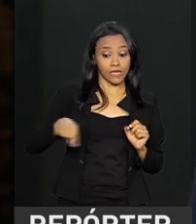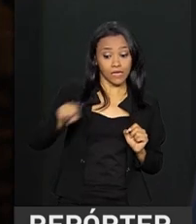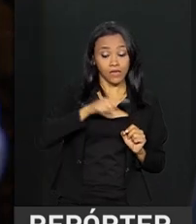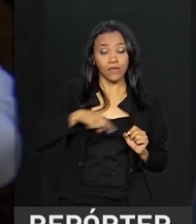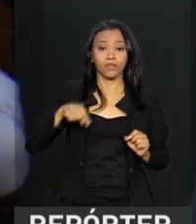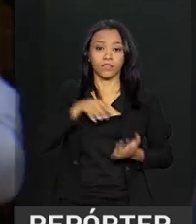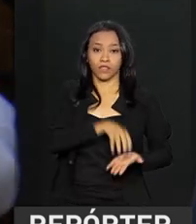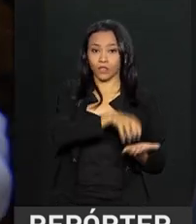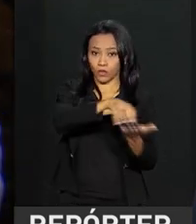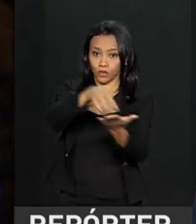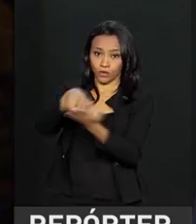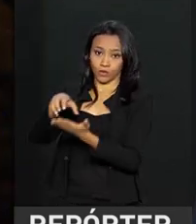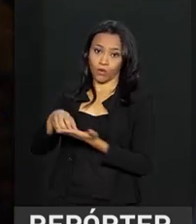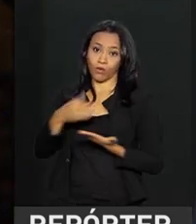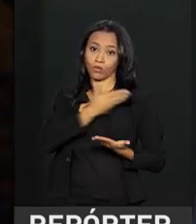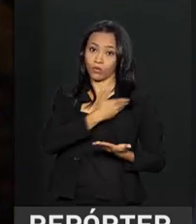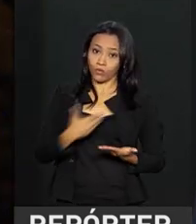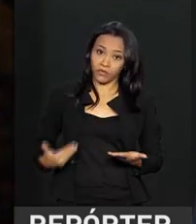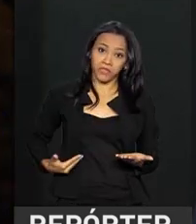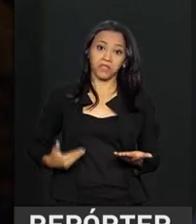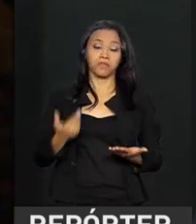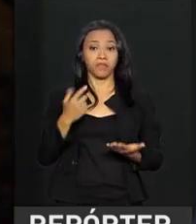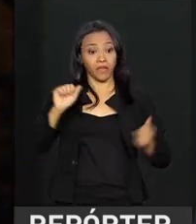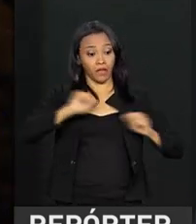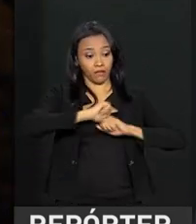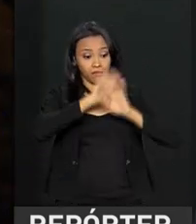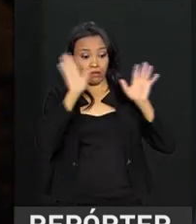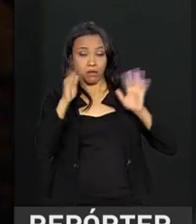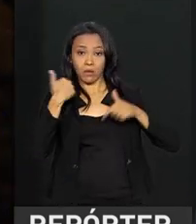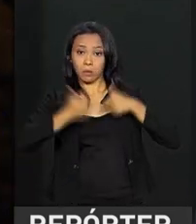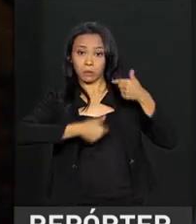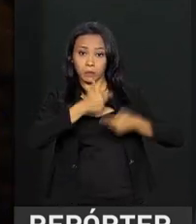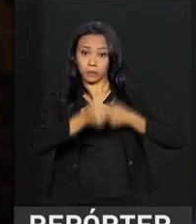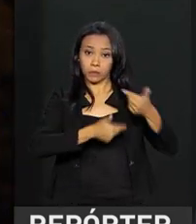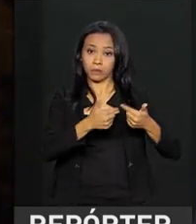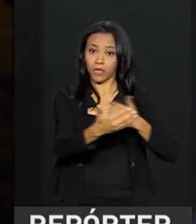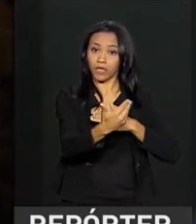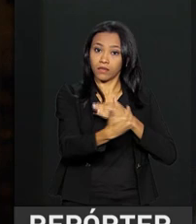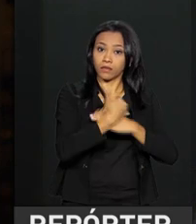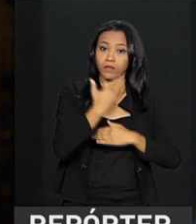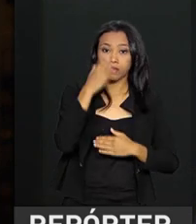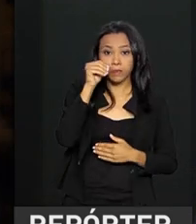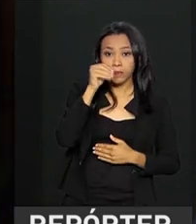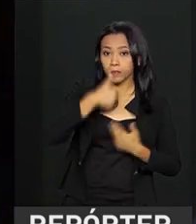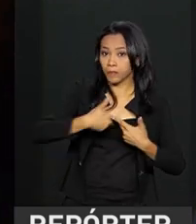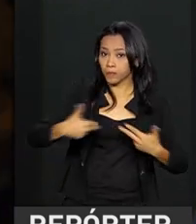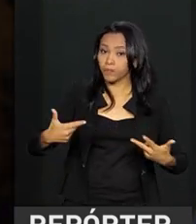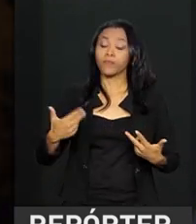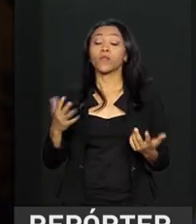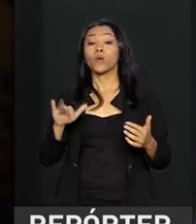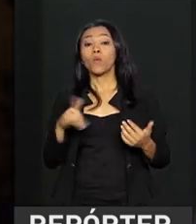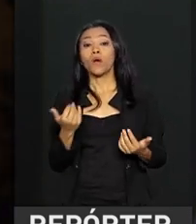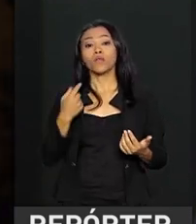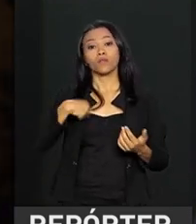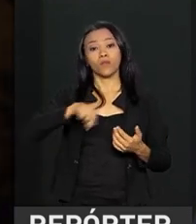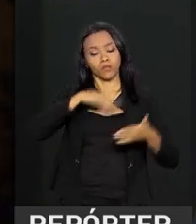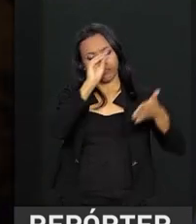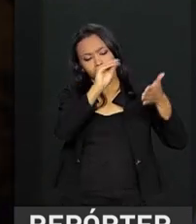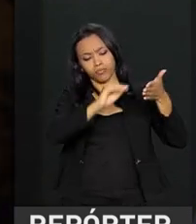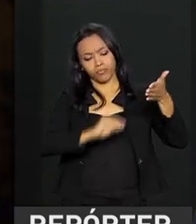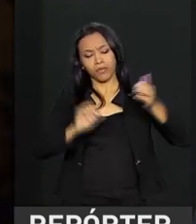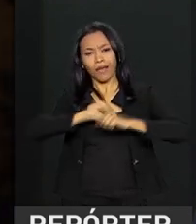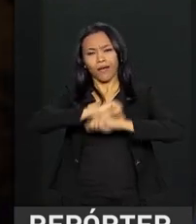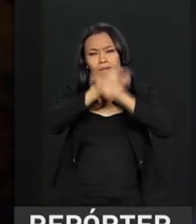perante a população instituições acessíveis e transparentes favorecem um